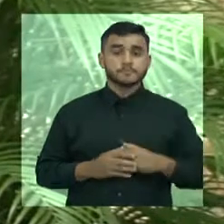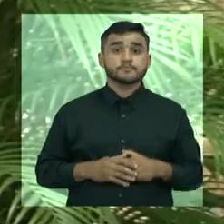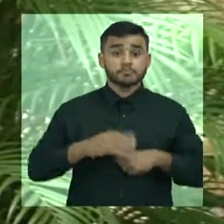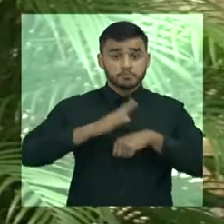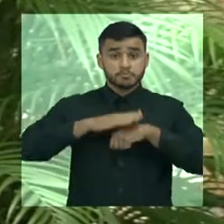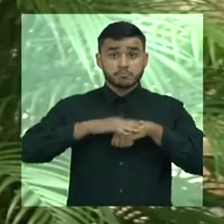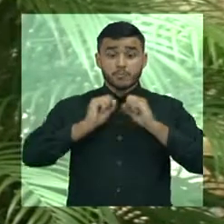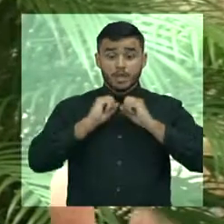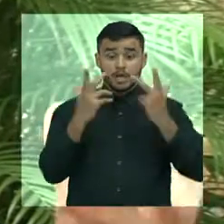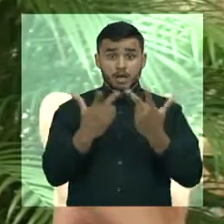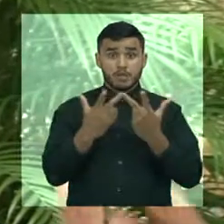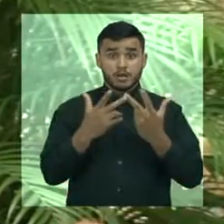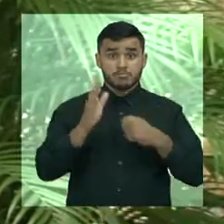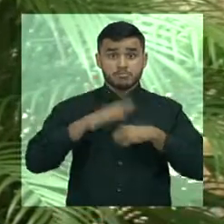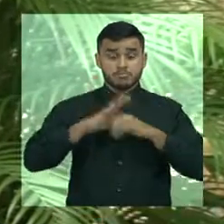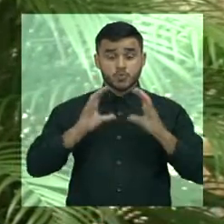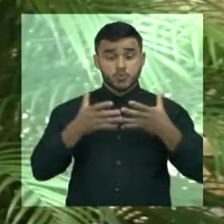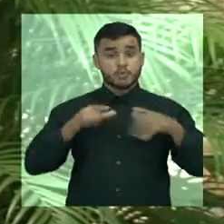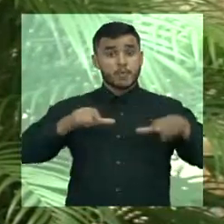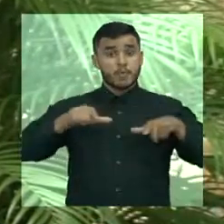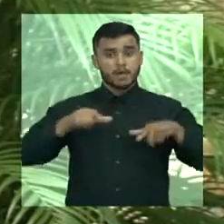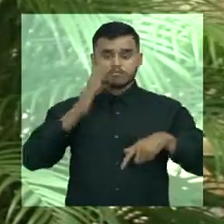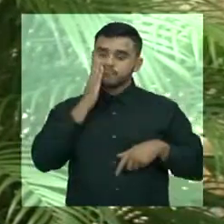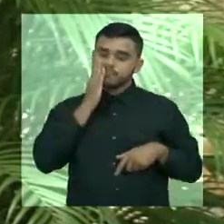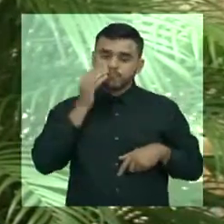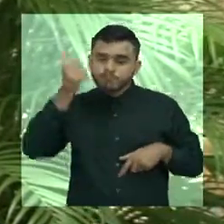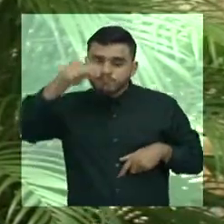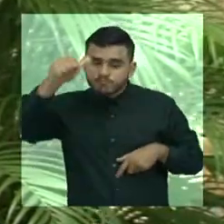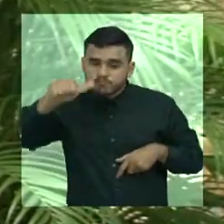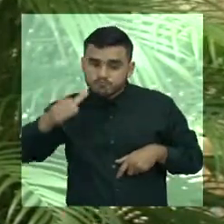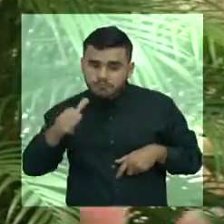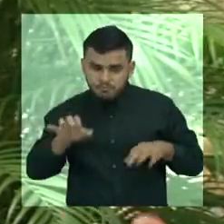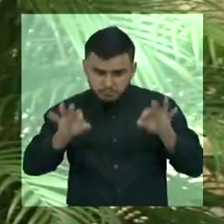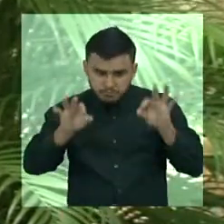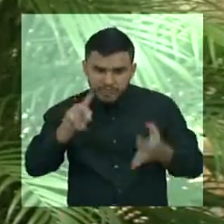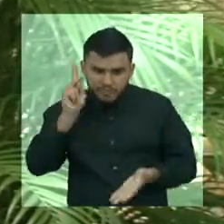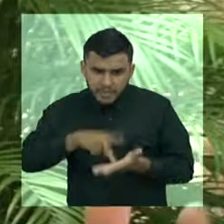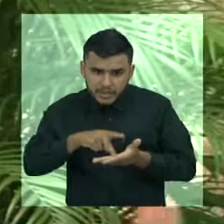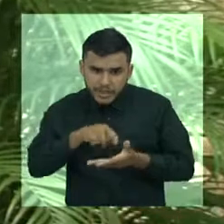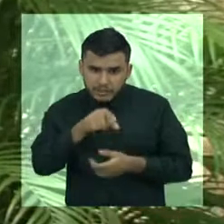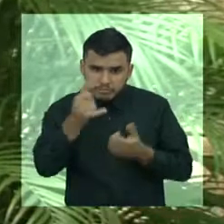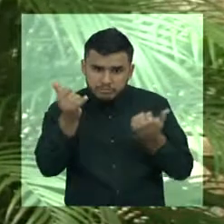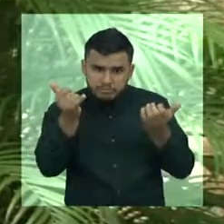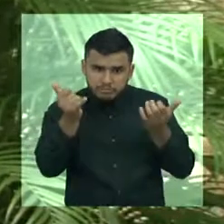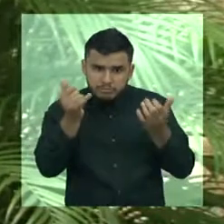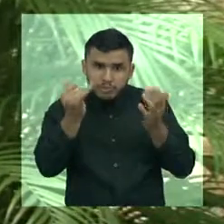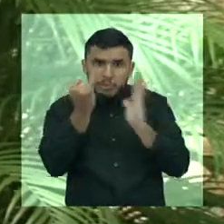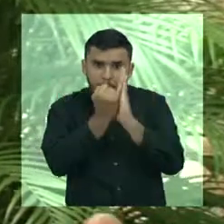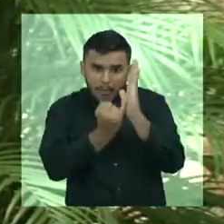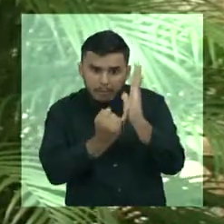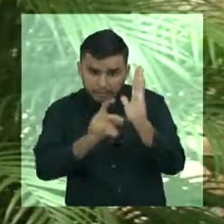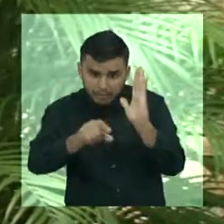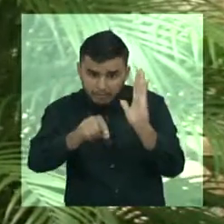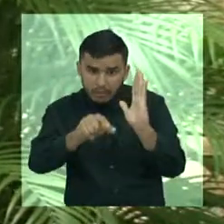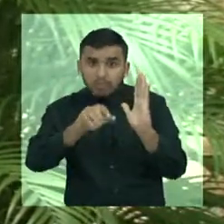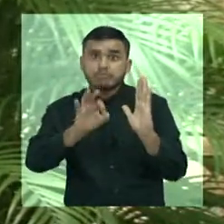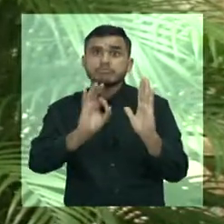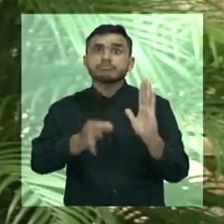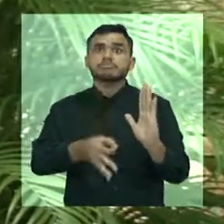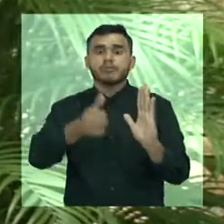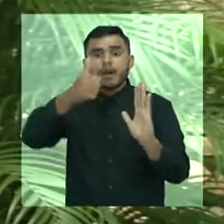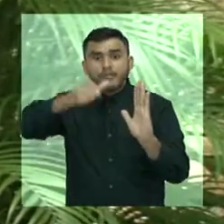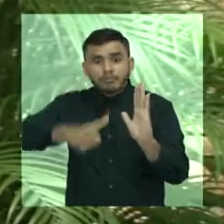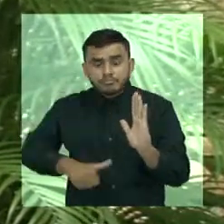Câmara de Fortaleza faz uma verificação para ver a existência, se essa empresa realmente existe. Se ela, numa